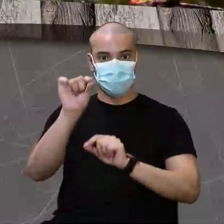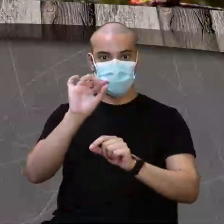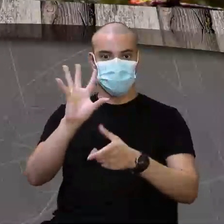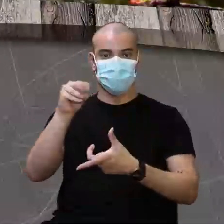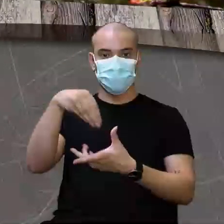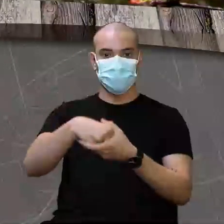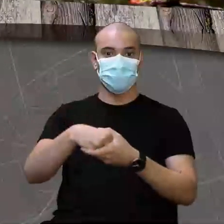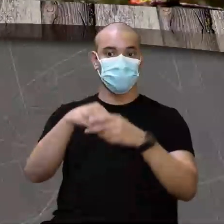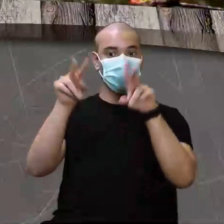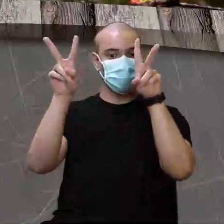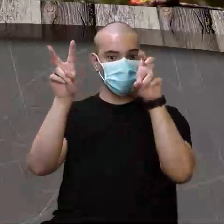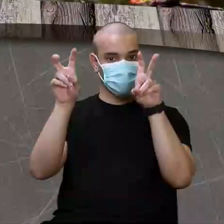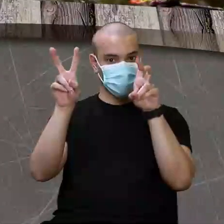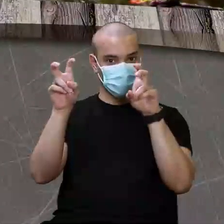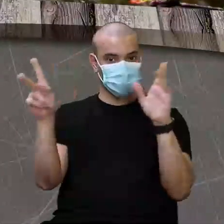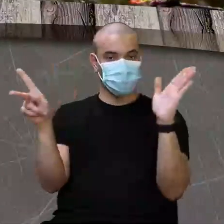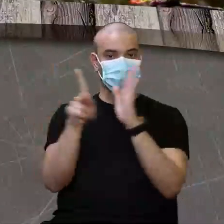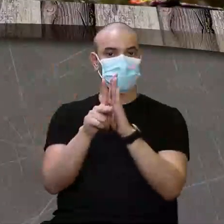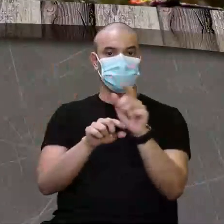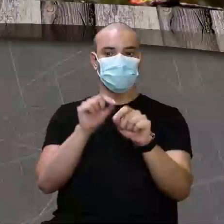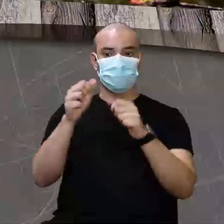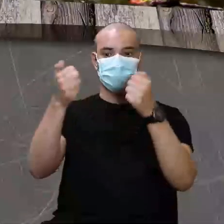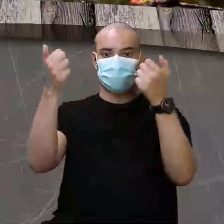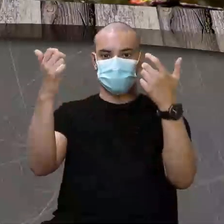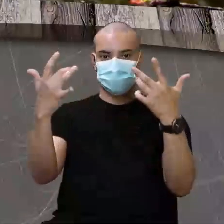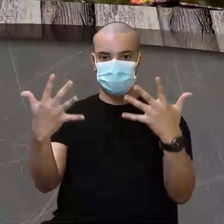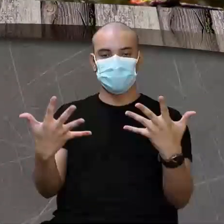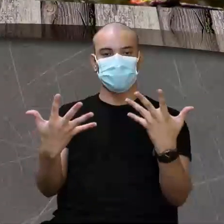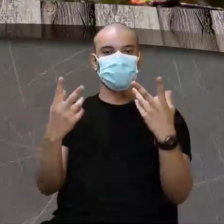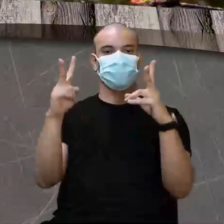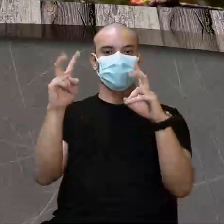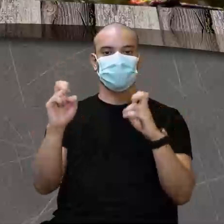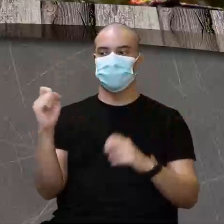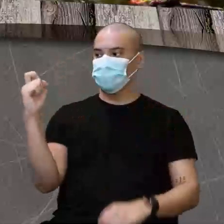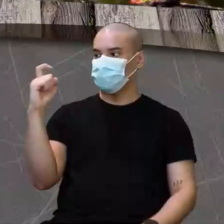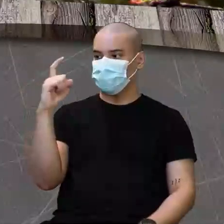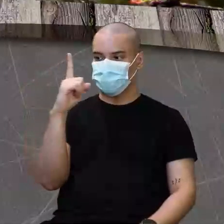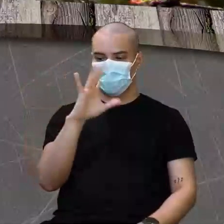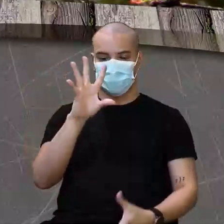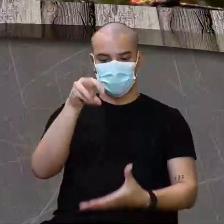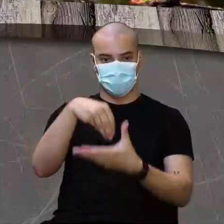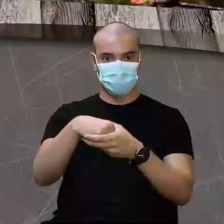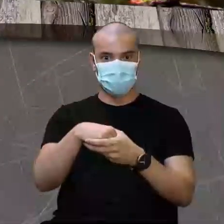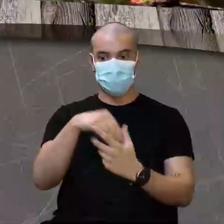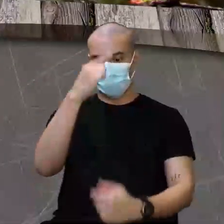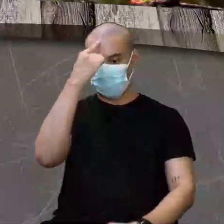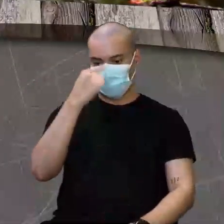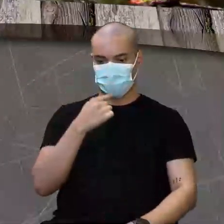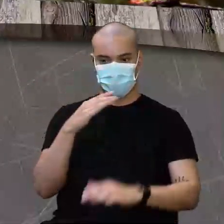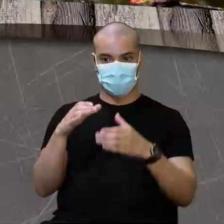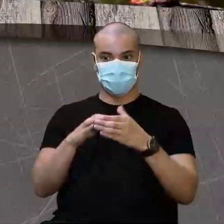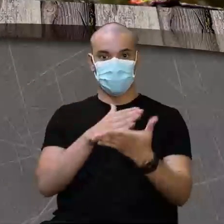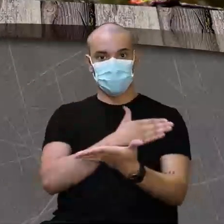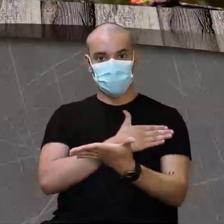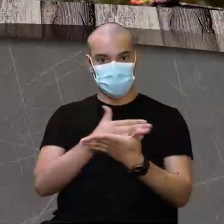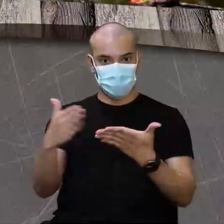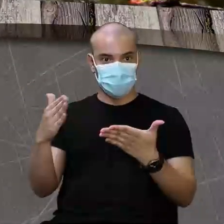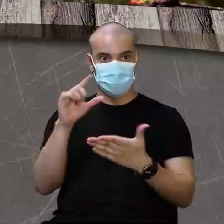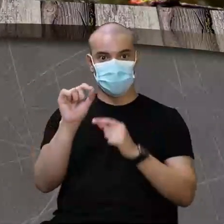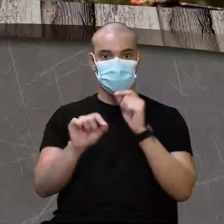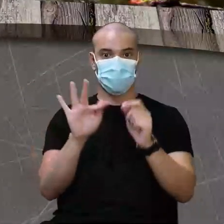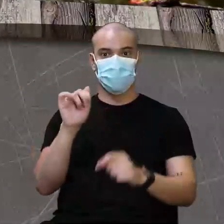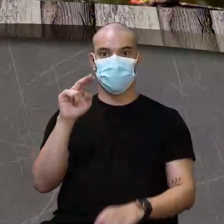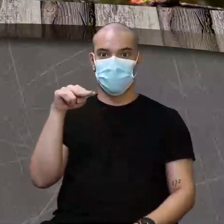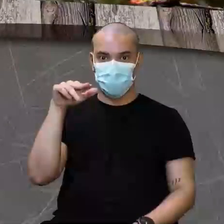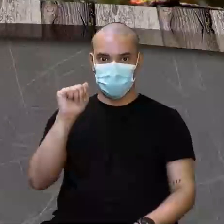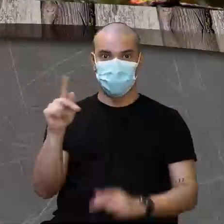cima do assunto que está tratando sobre o processo evolutivo das espécies, a partir de uma fauna bem